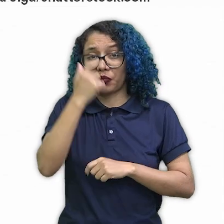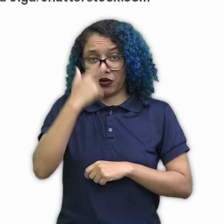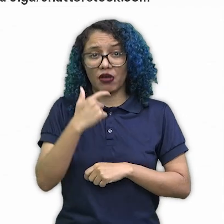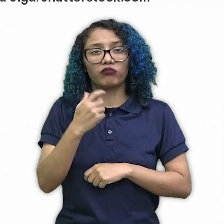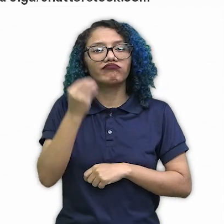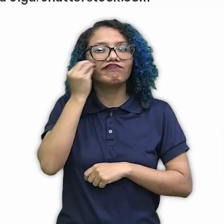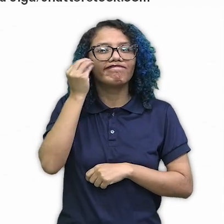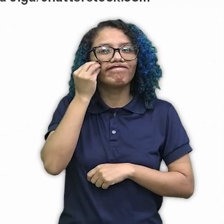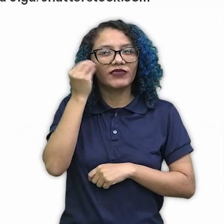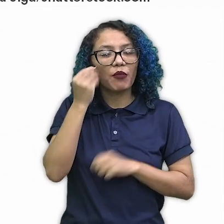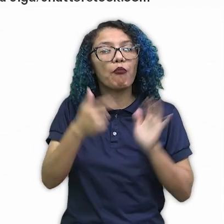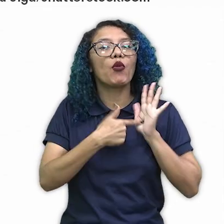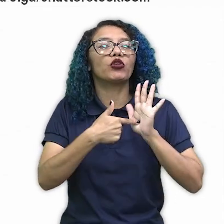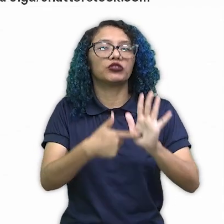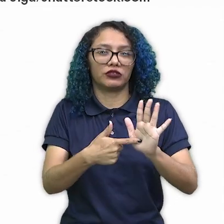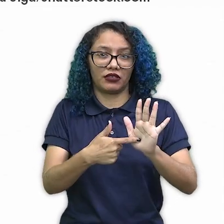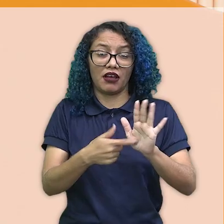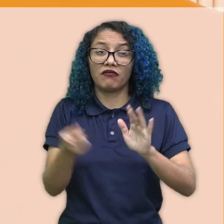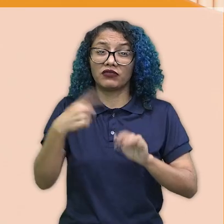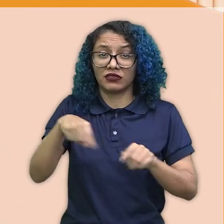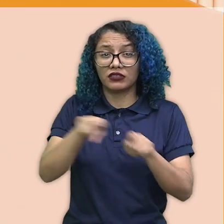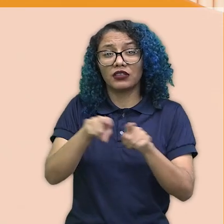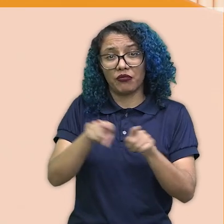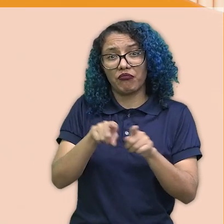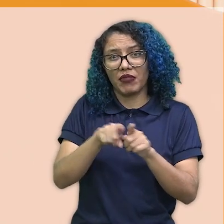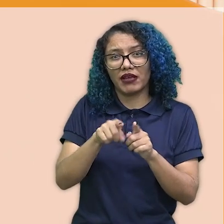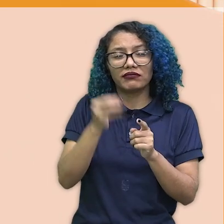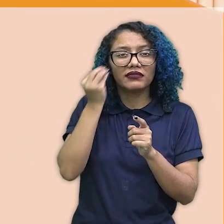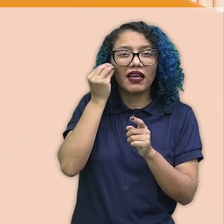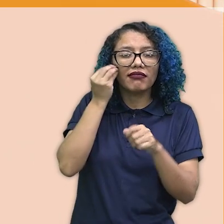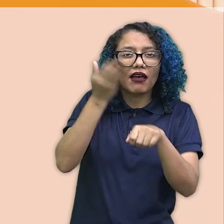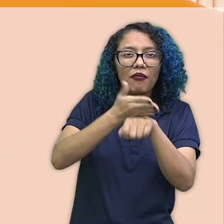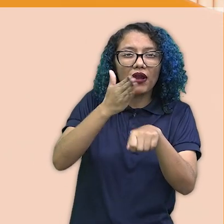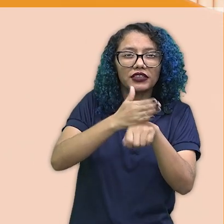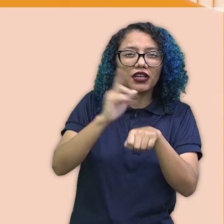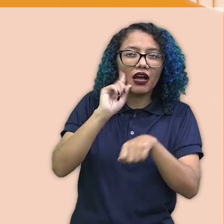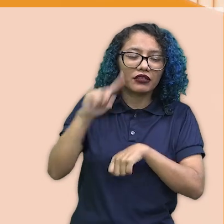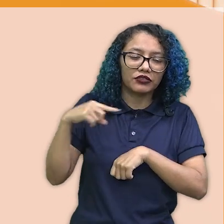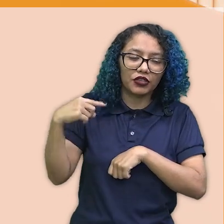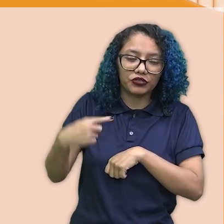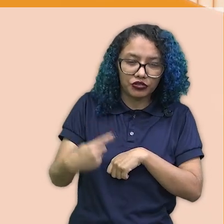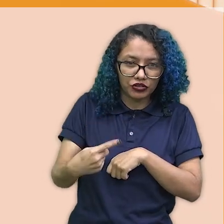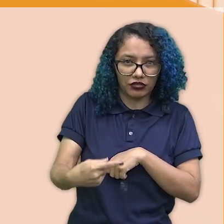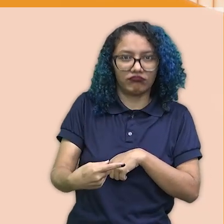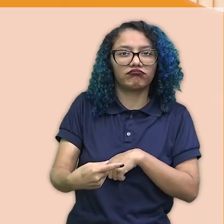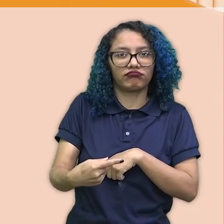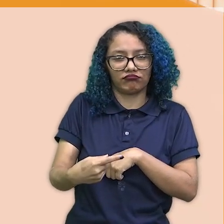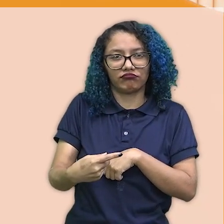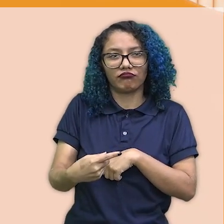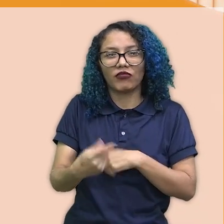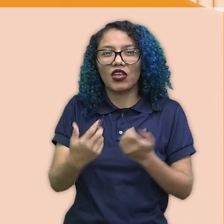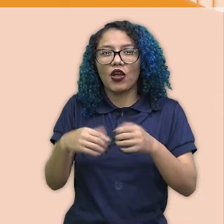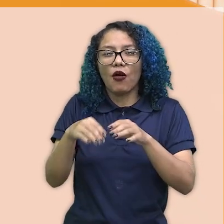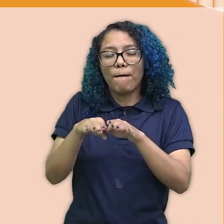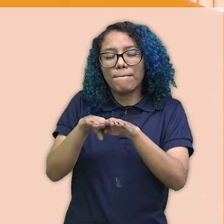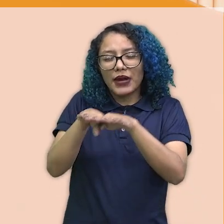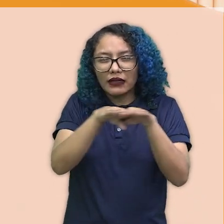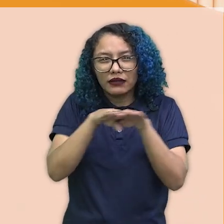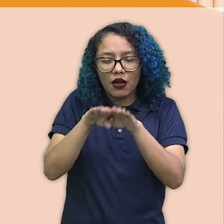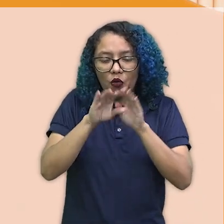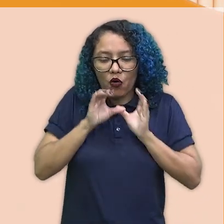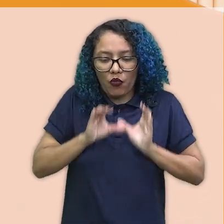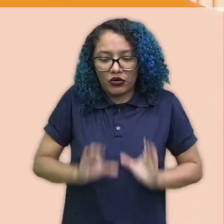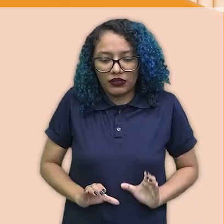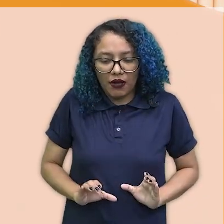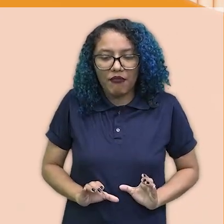vocês. Vocês tentam fazer isso aí no dia a dia de vocês, né? Lutar contra esses padrões de